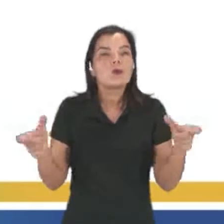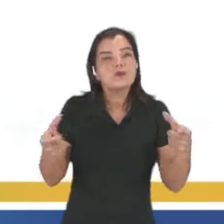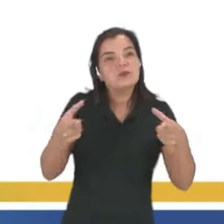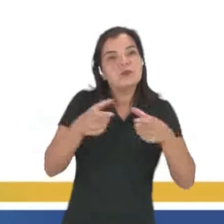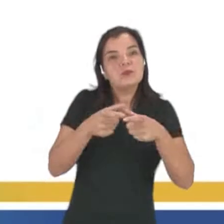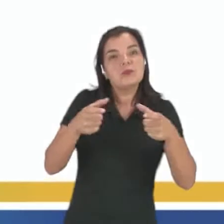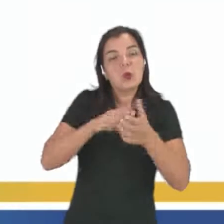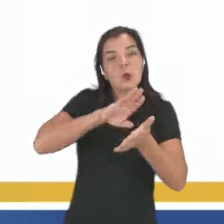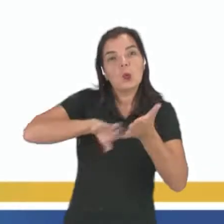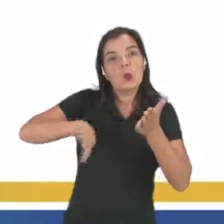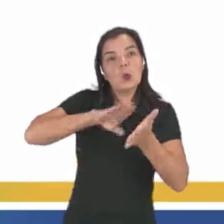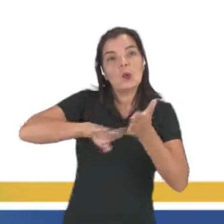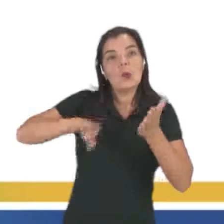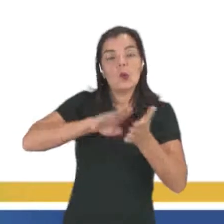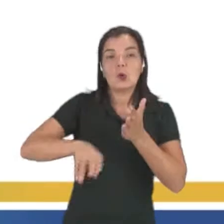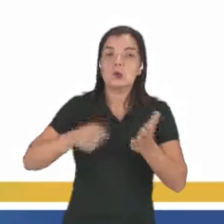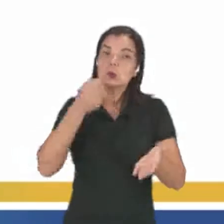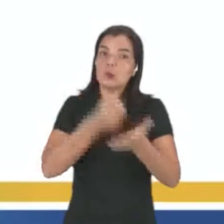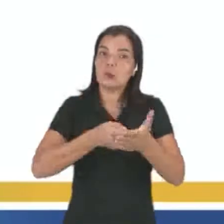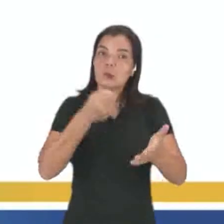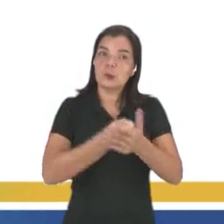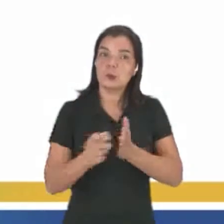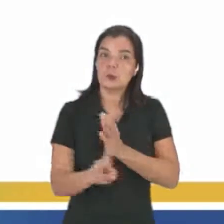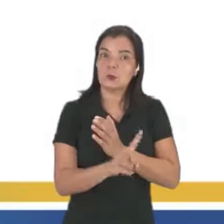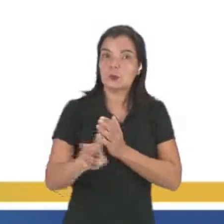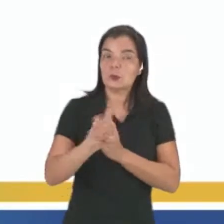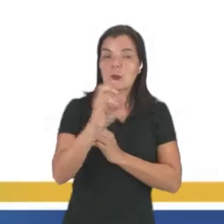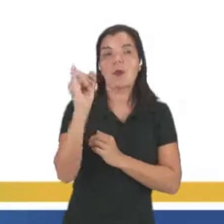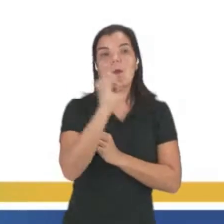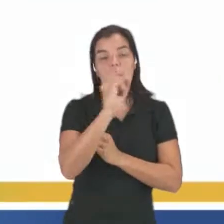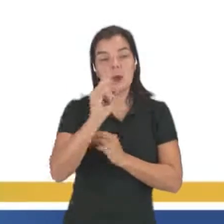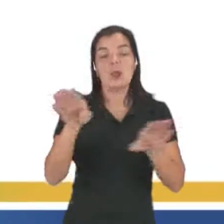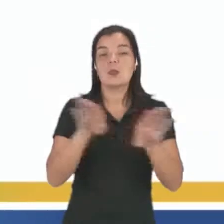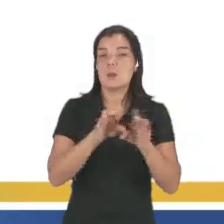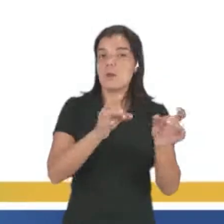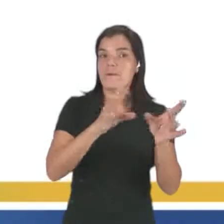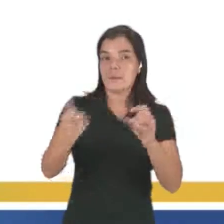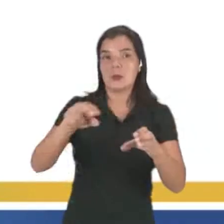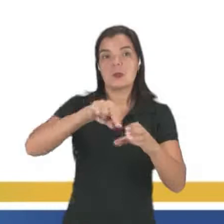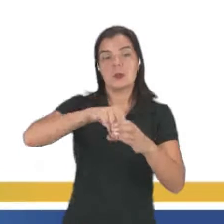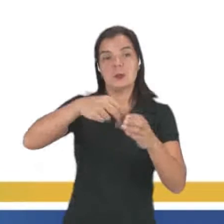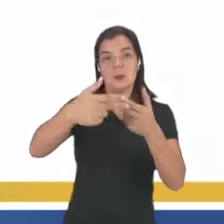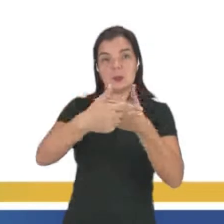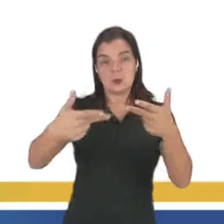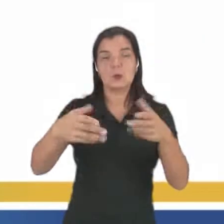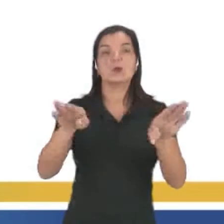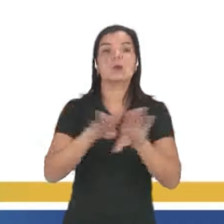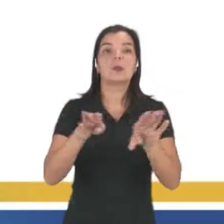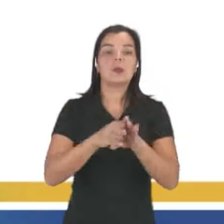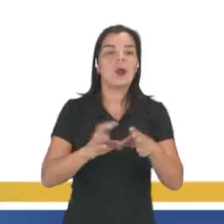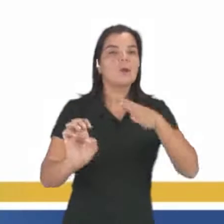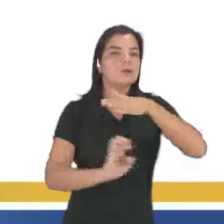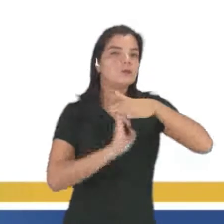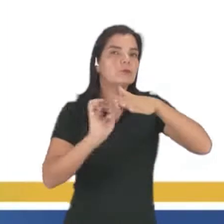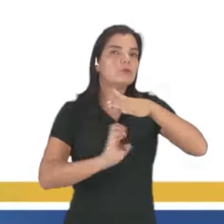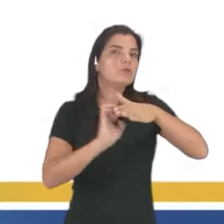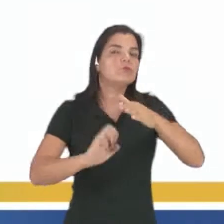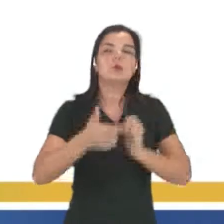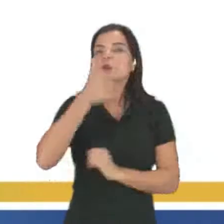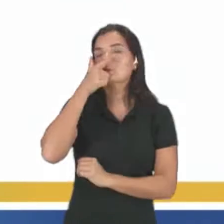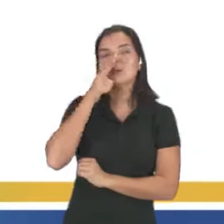redução ou eliminação das tarifas de importação e de exportação. Desvantagem que aquelas empresas que